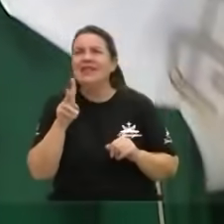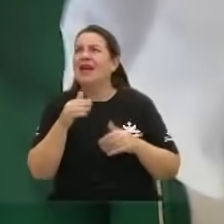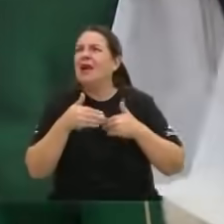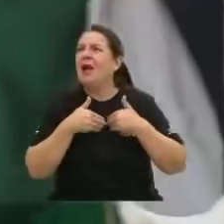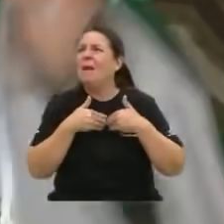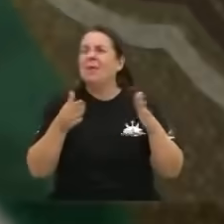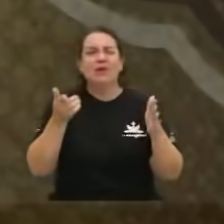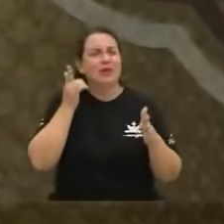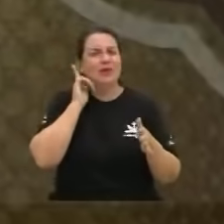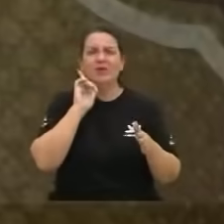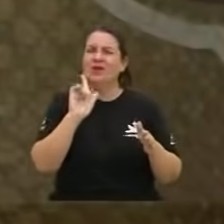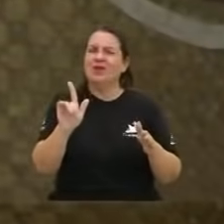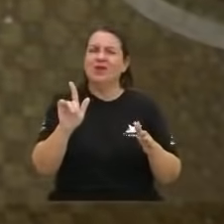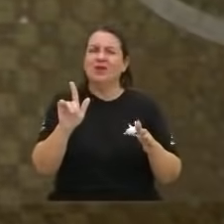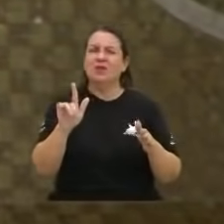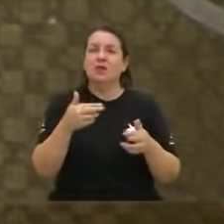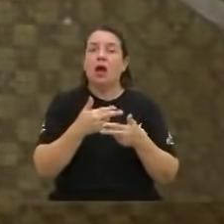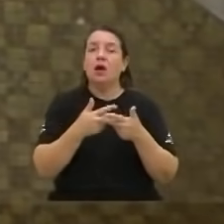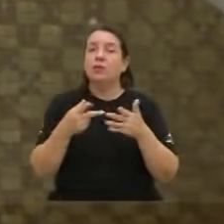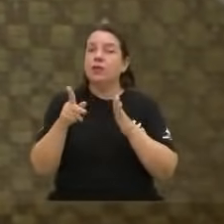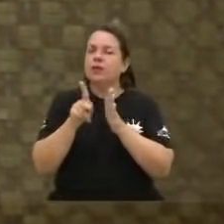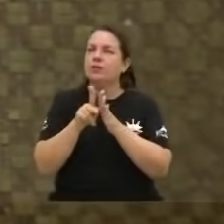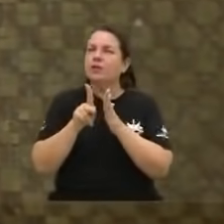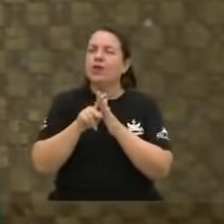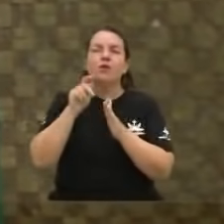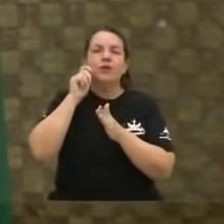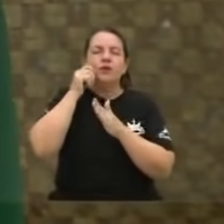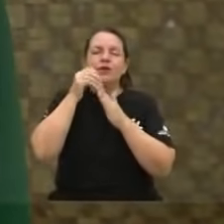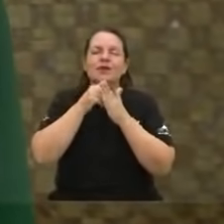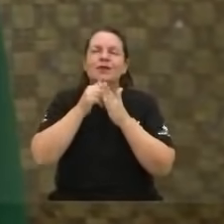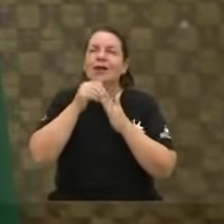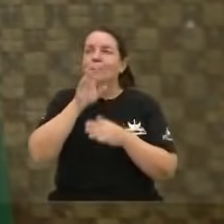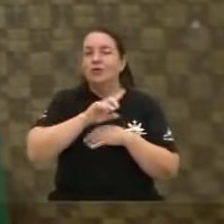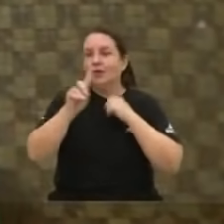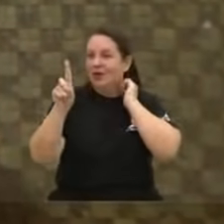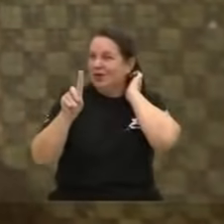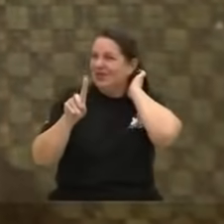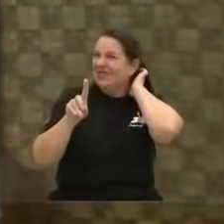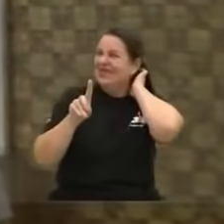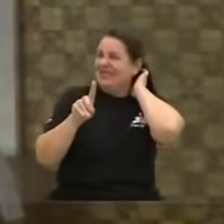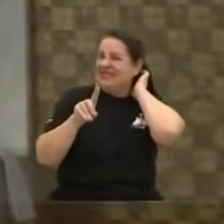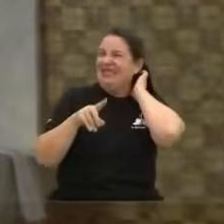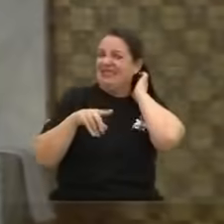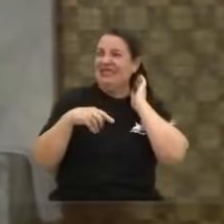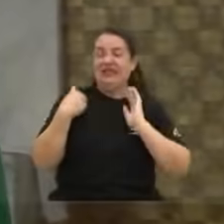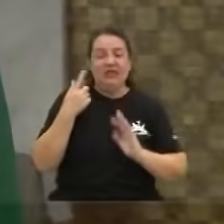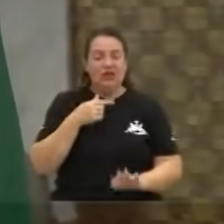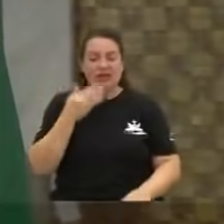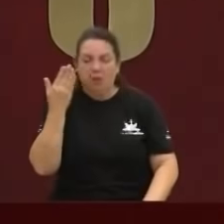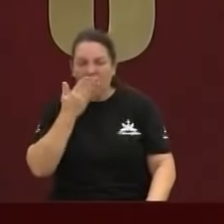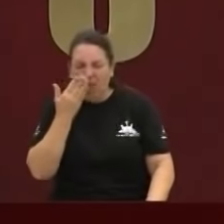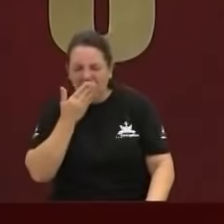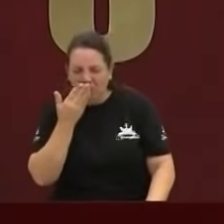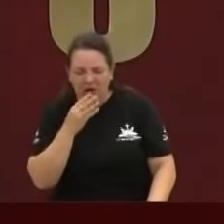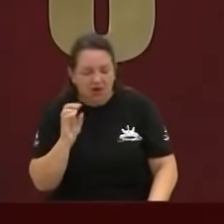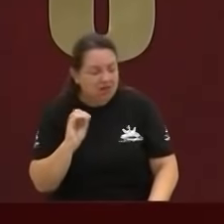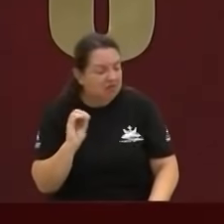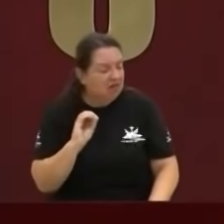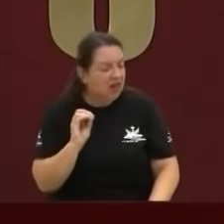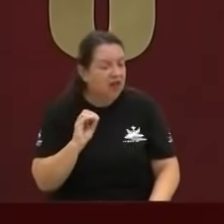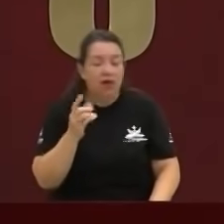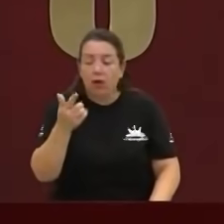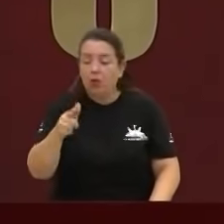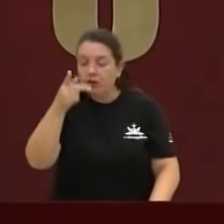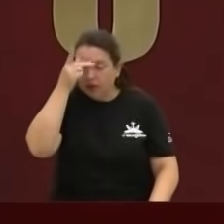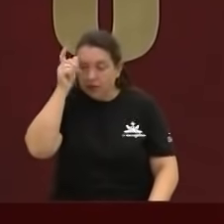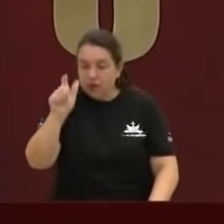abrir aos mistérios de Deus, quando nós não conseguimos enxergar o